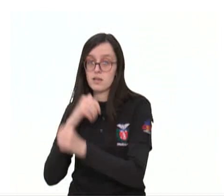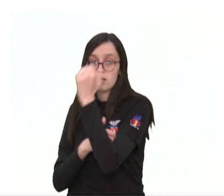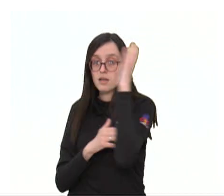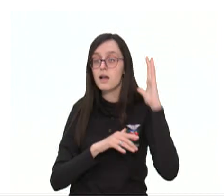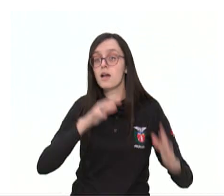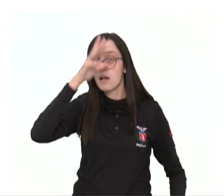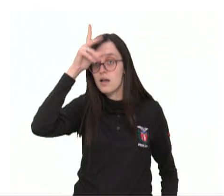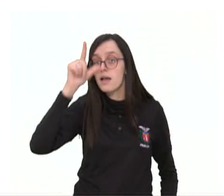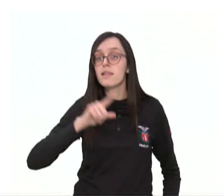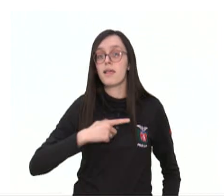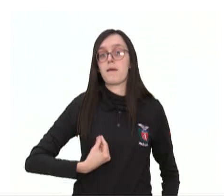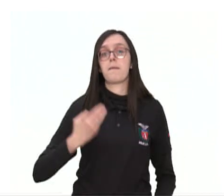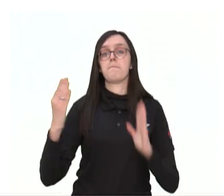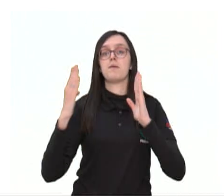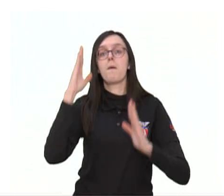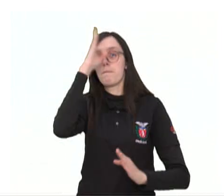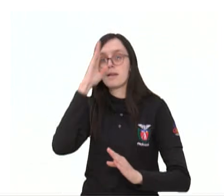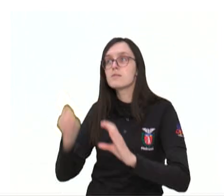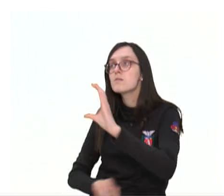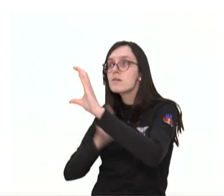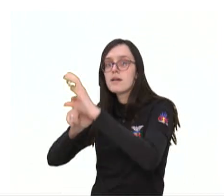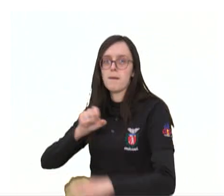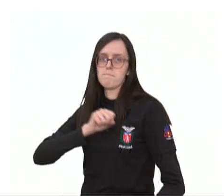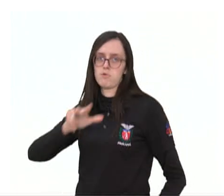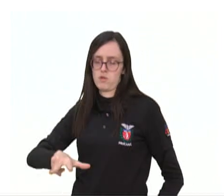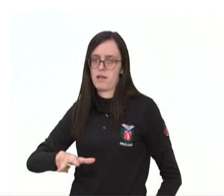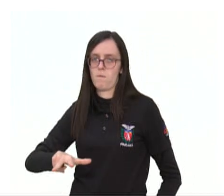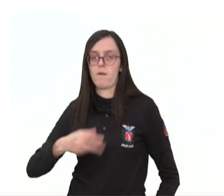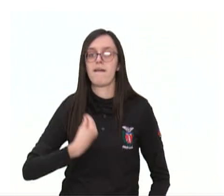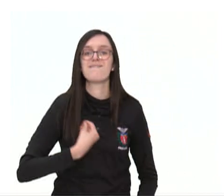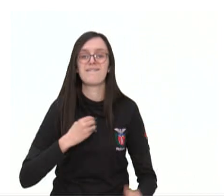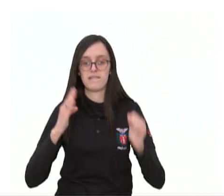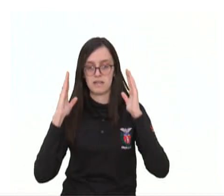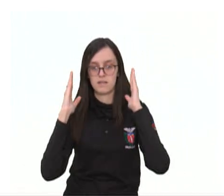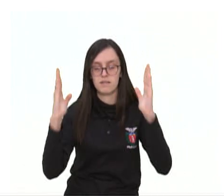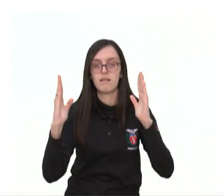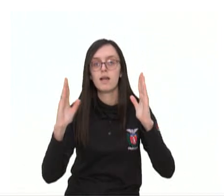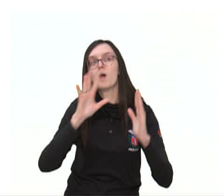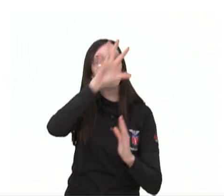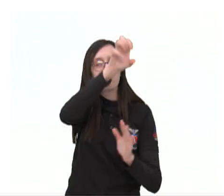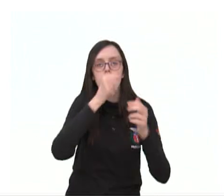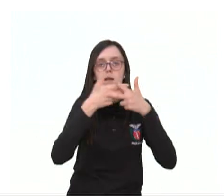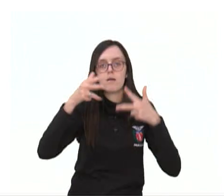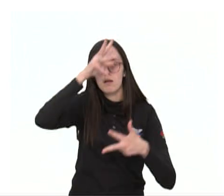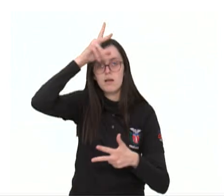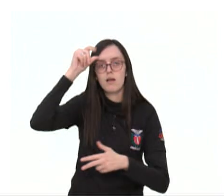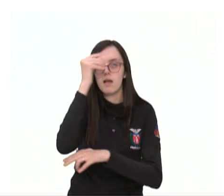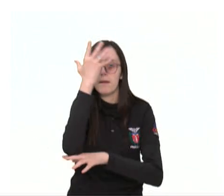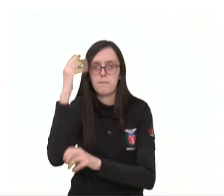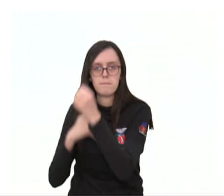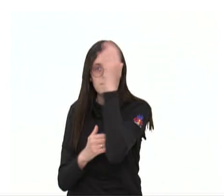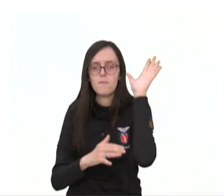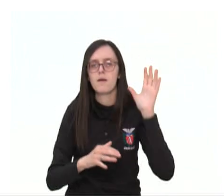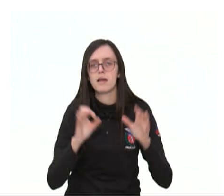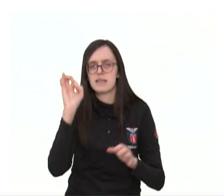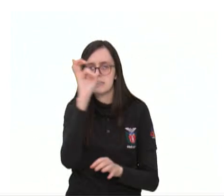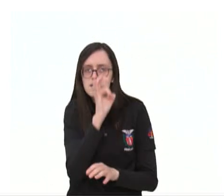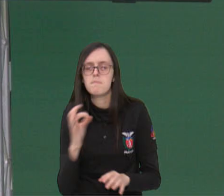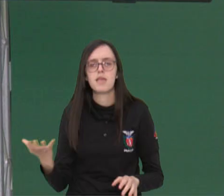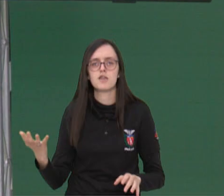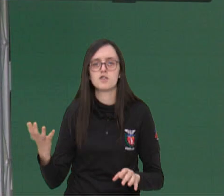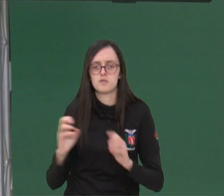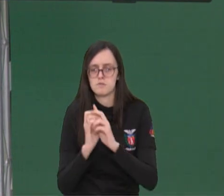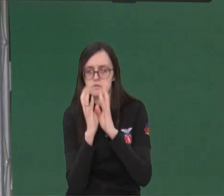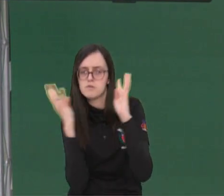período colonial. Então, durante a colônia, o que era extraído da Amazônia, essas sementes,